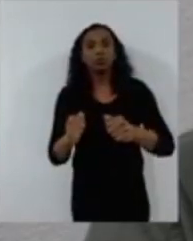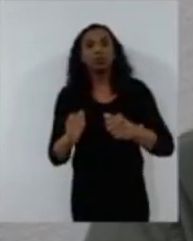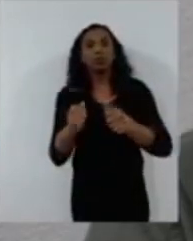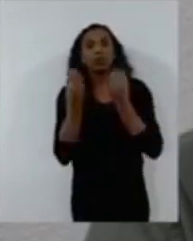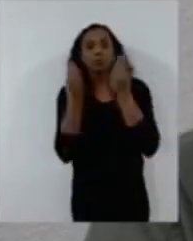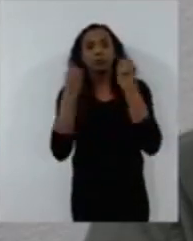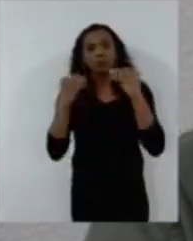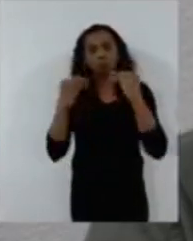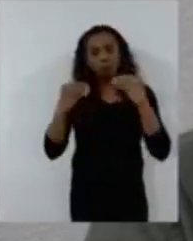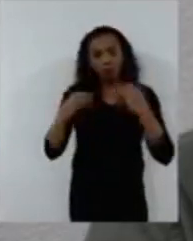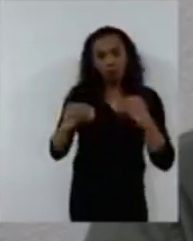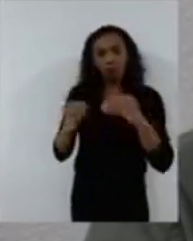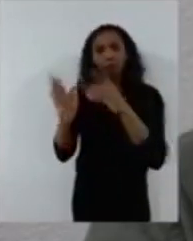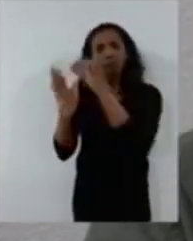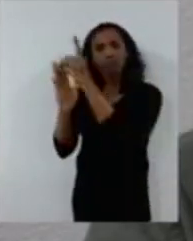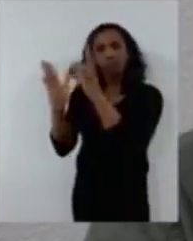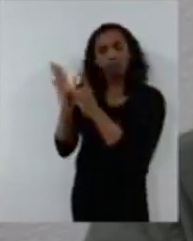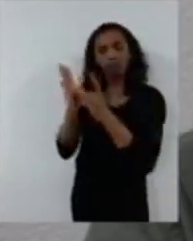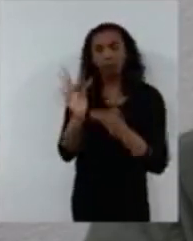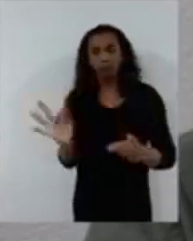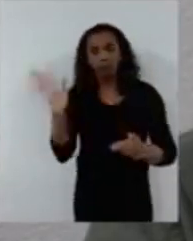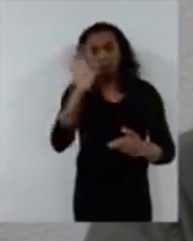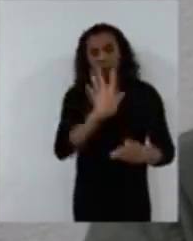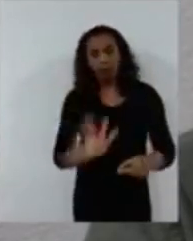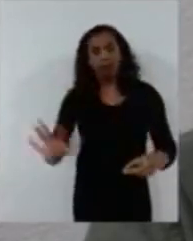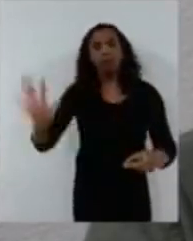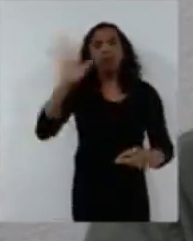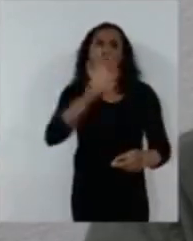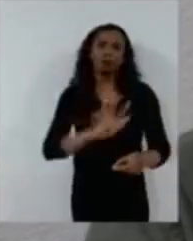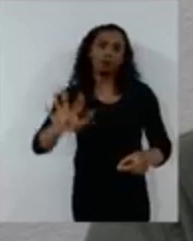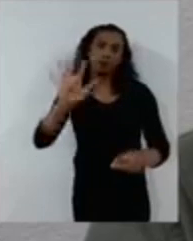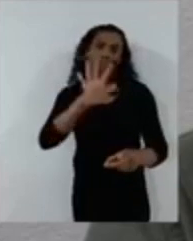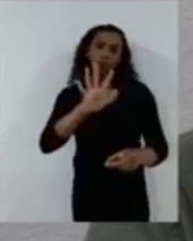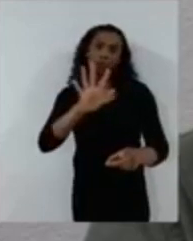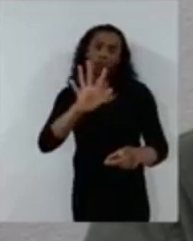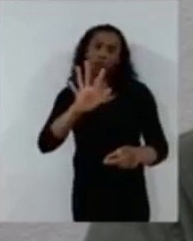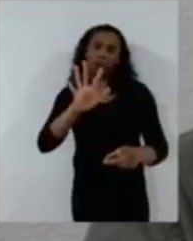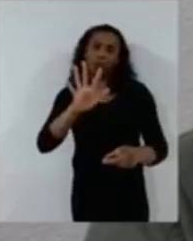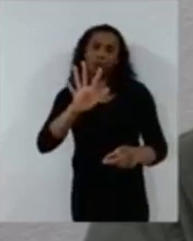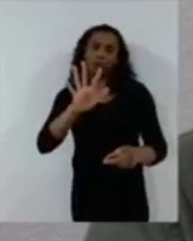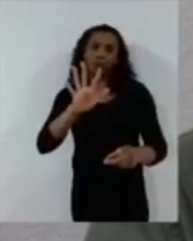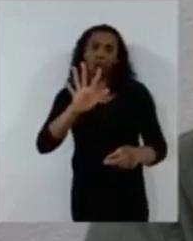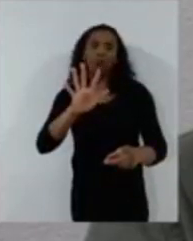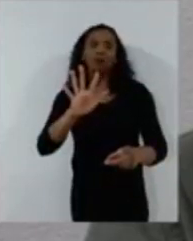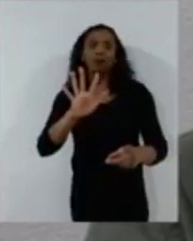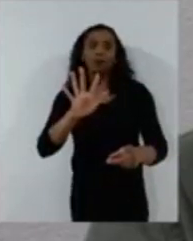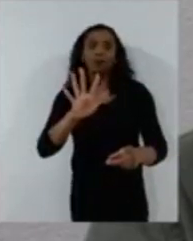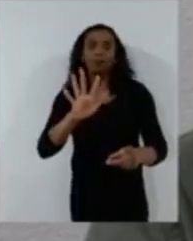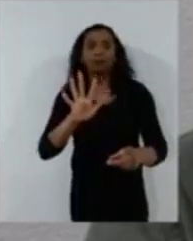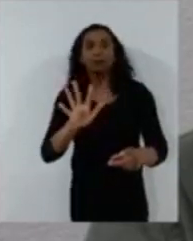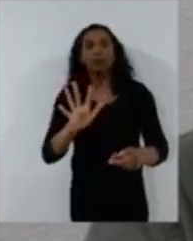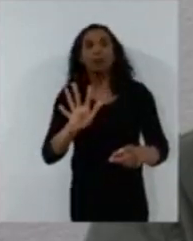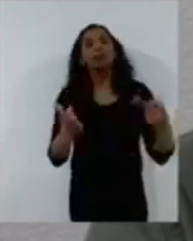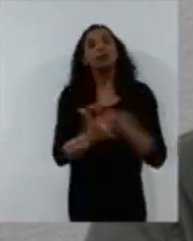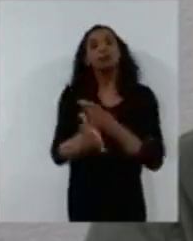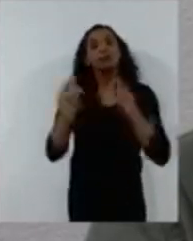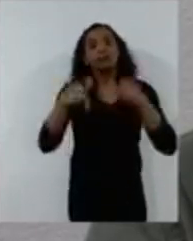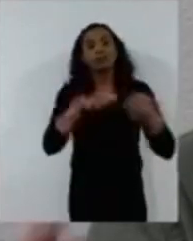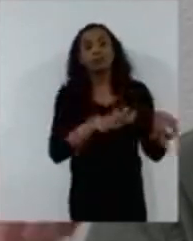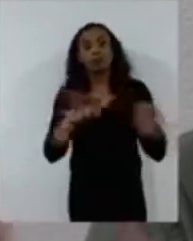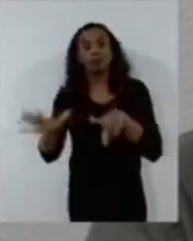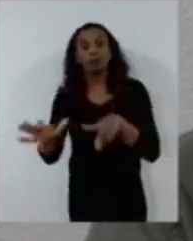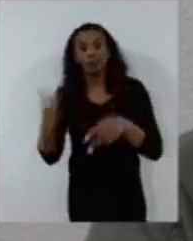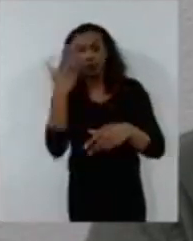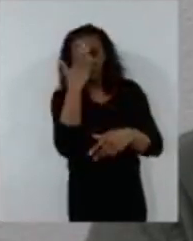que ao longo desta semana, que foi editado esta semana. Quero mais uma vez agradecer a Rosane,